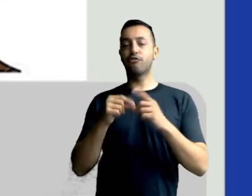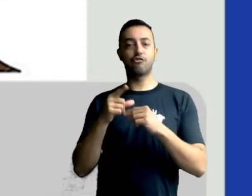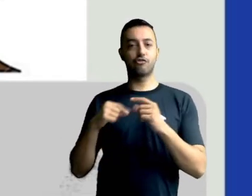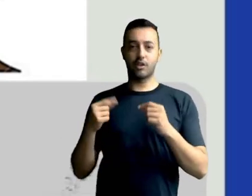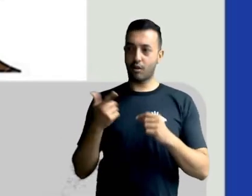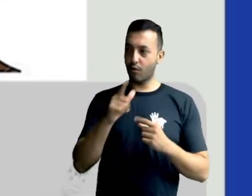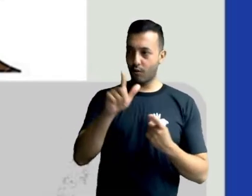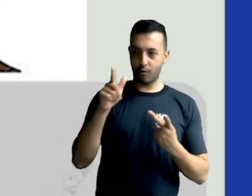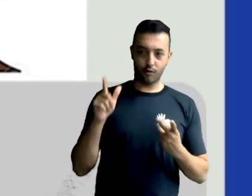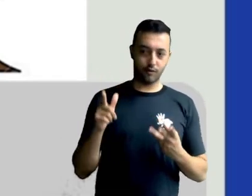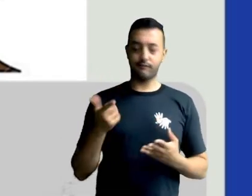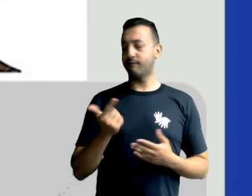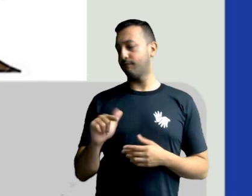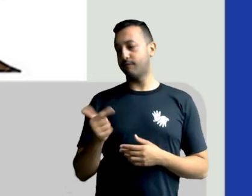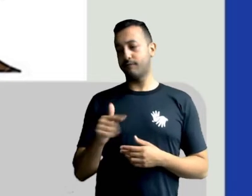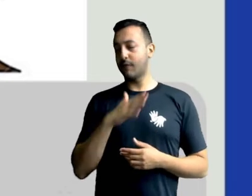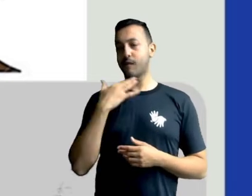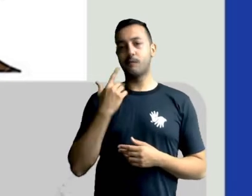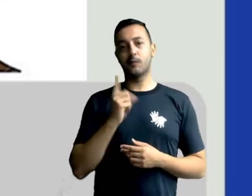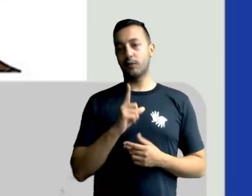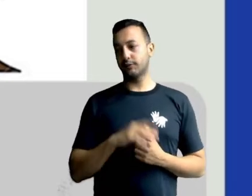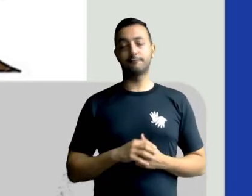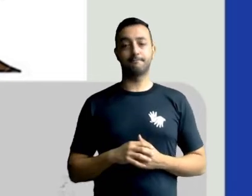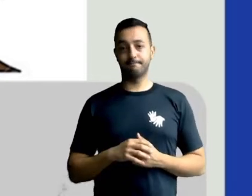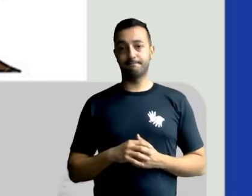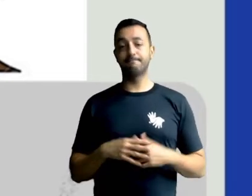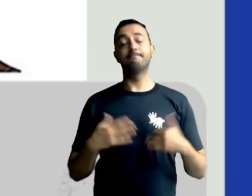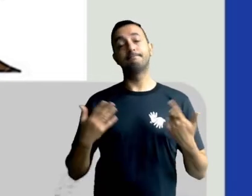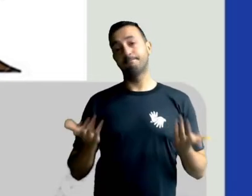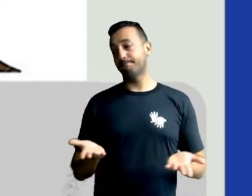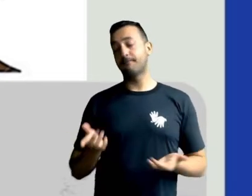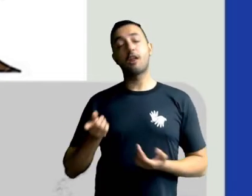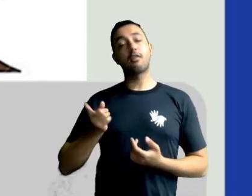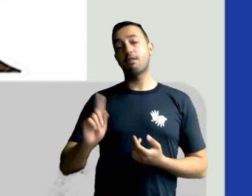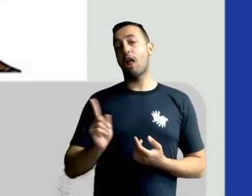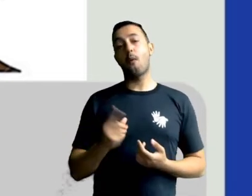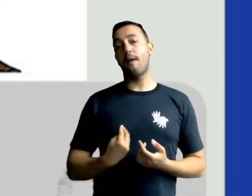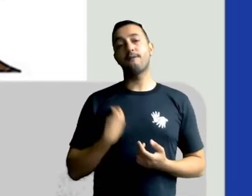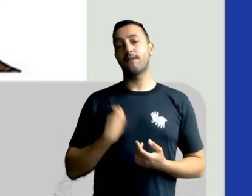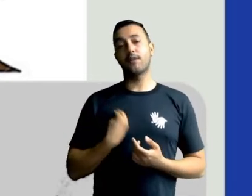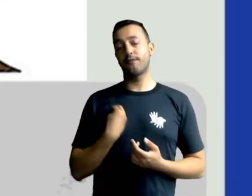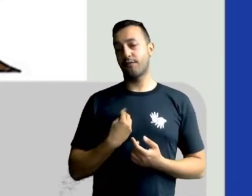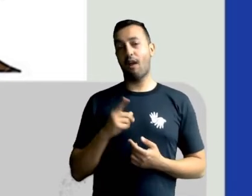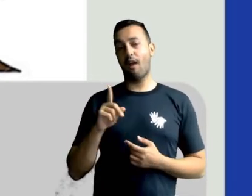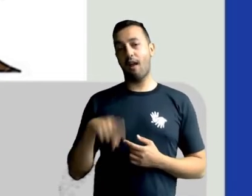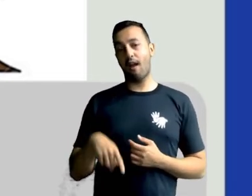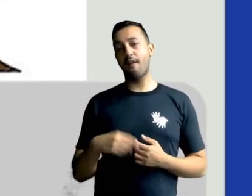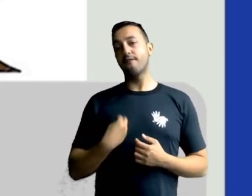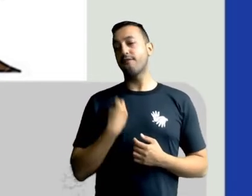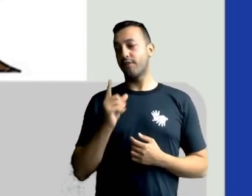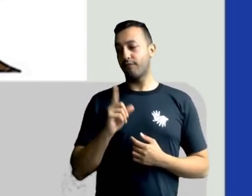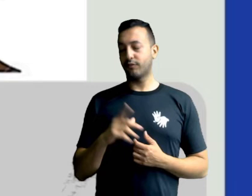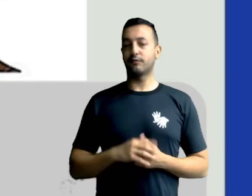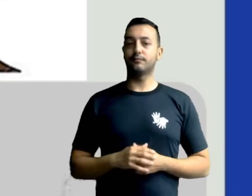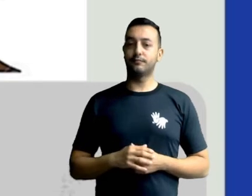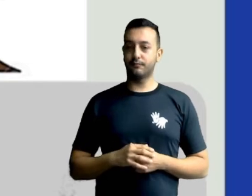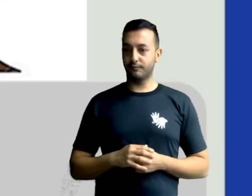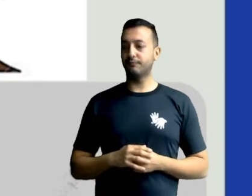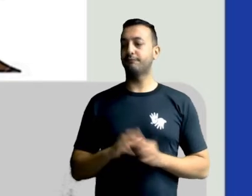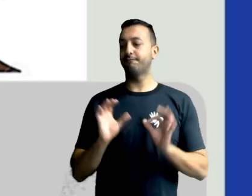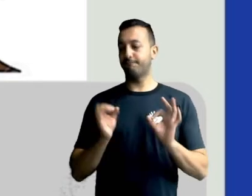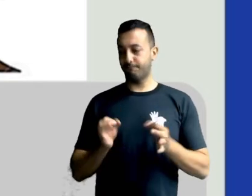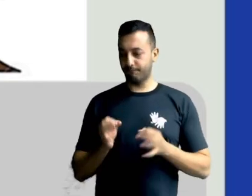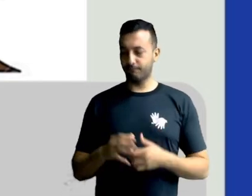outras estrelas, não se reproduz e não morre. Então, não é um ser vivo, é um elemento não